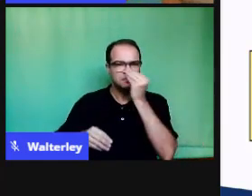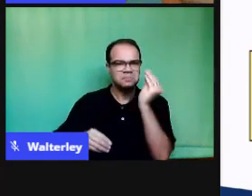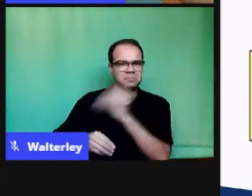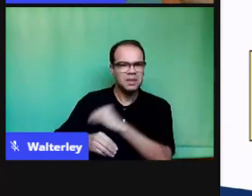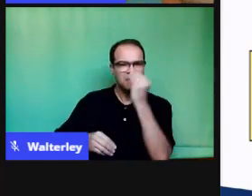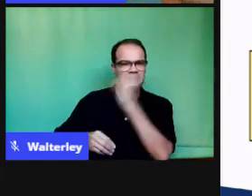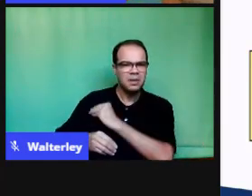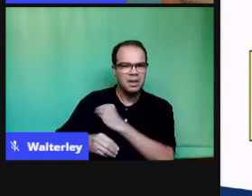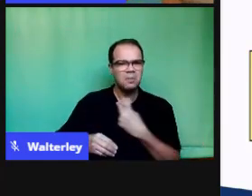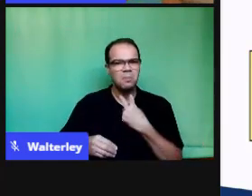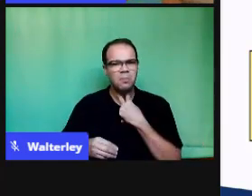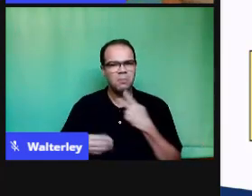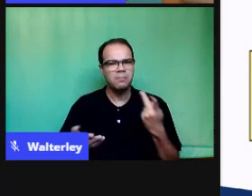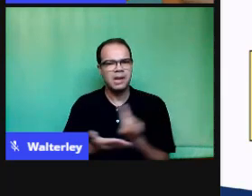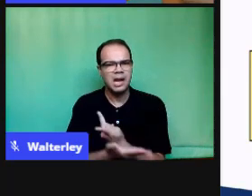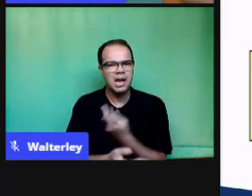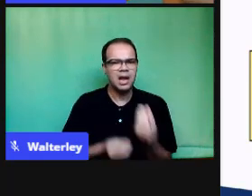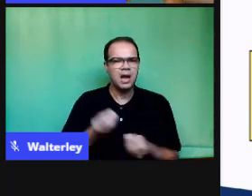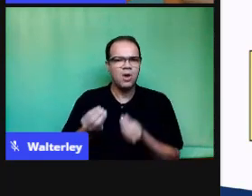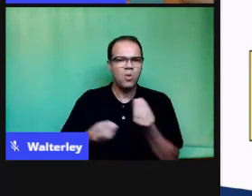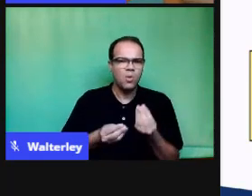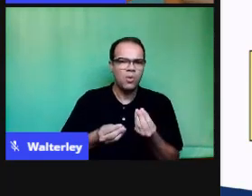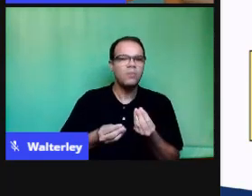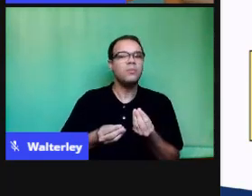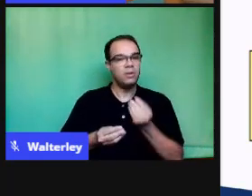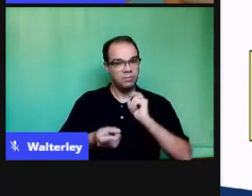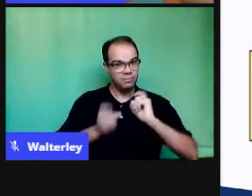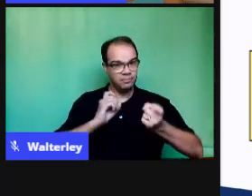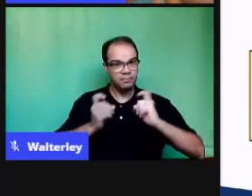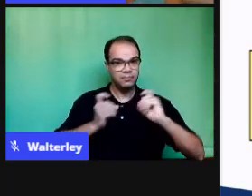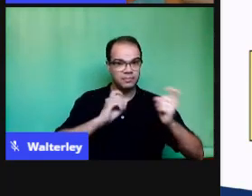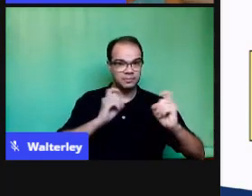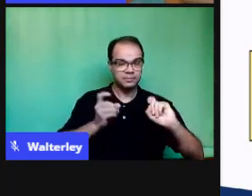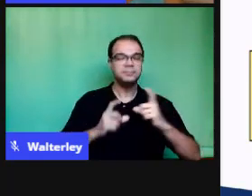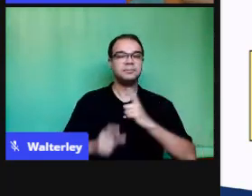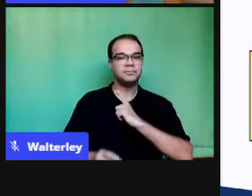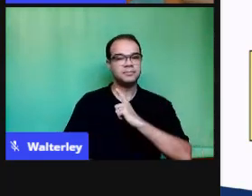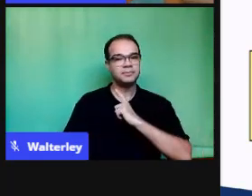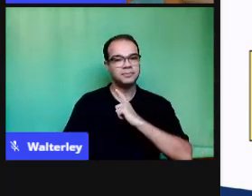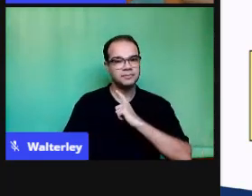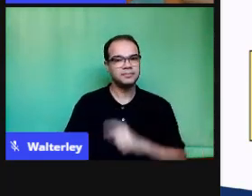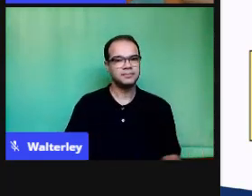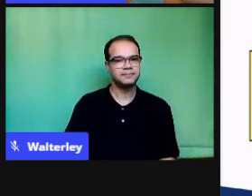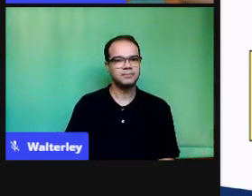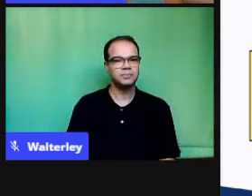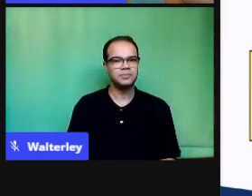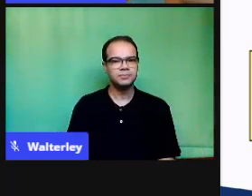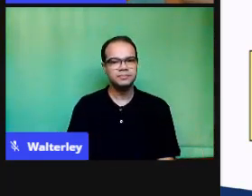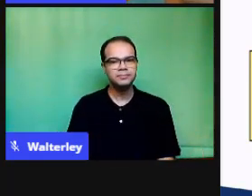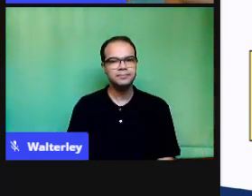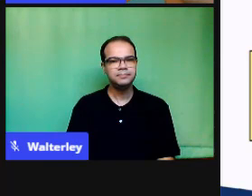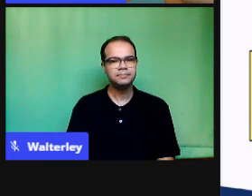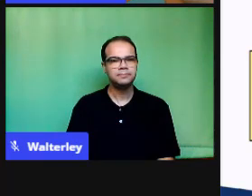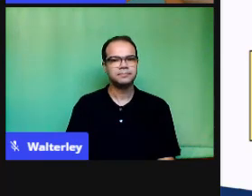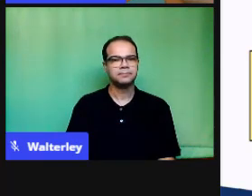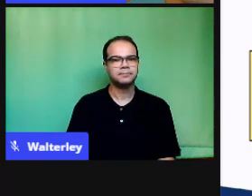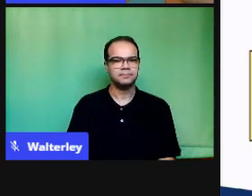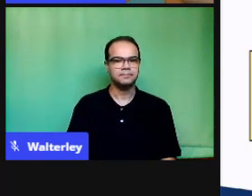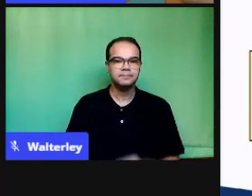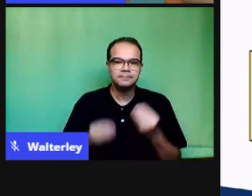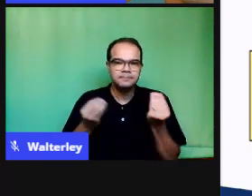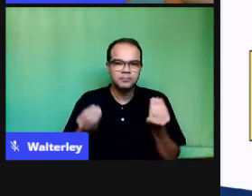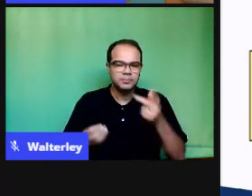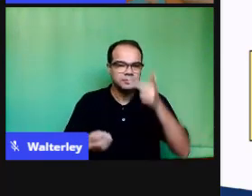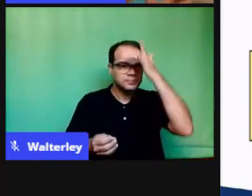as condições dos sistemas produtivos na Inglaterra, né, como resposta a este livro. E essa comissão,